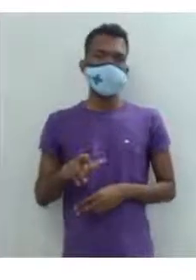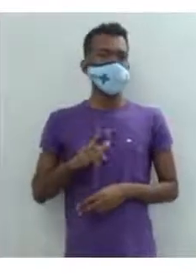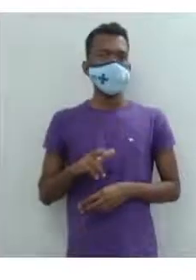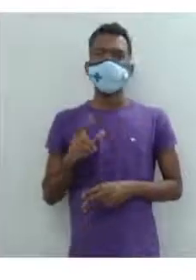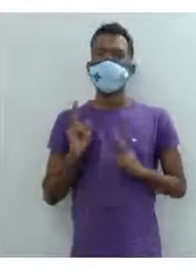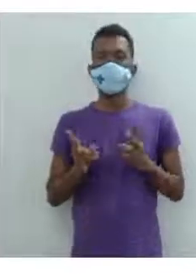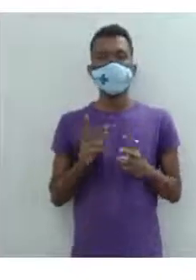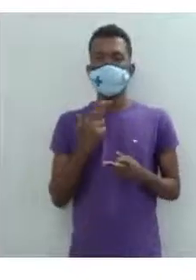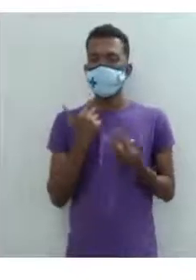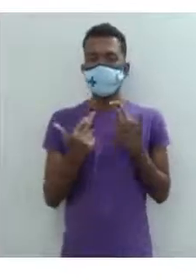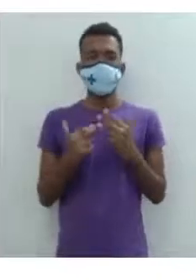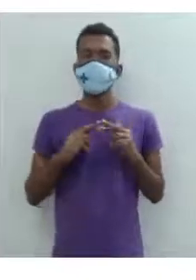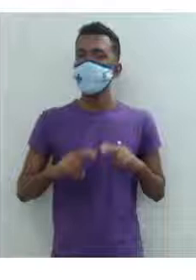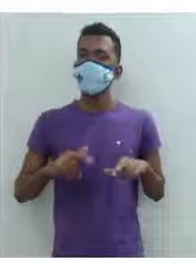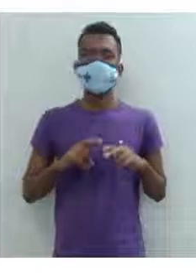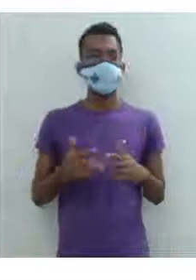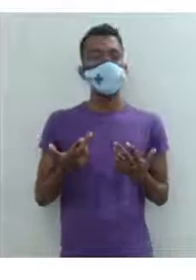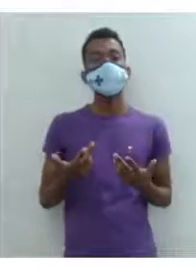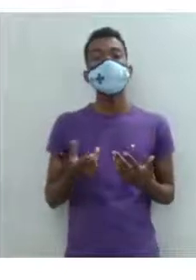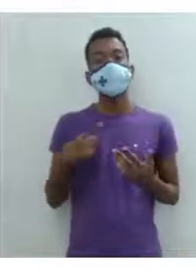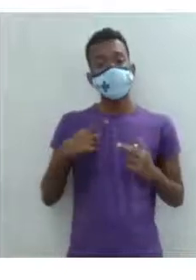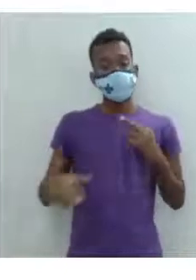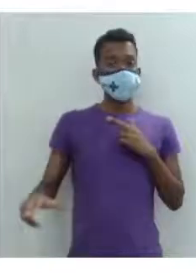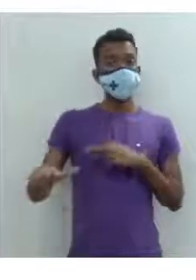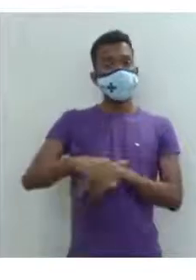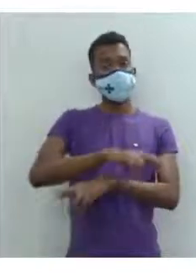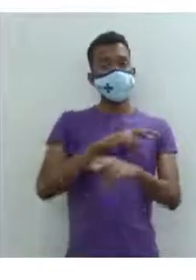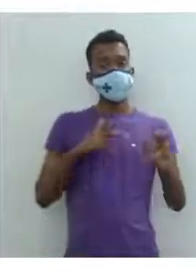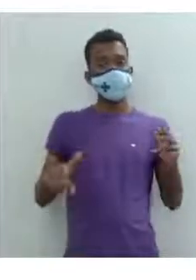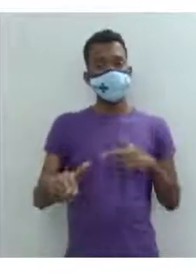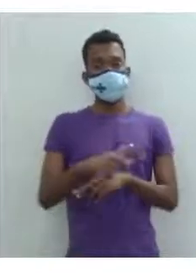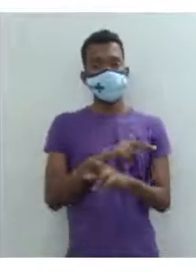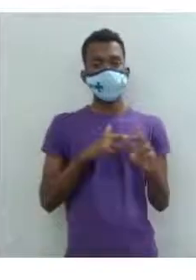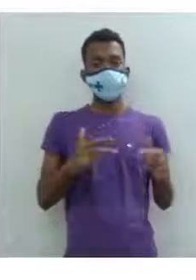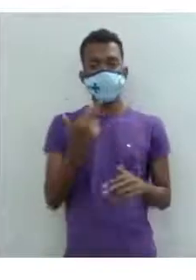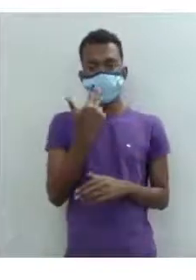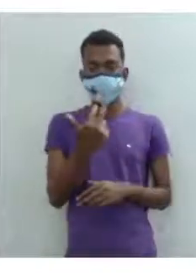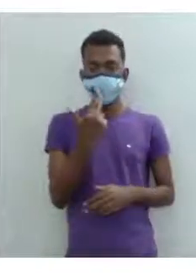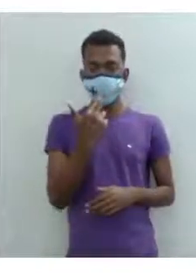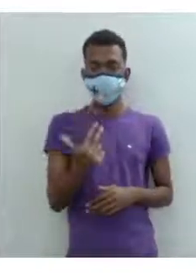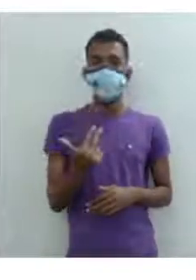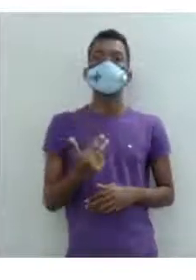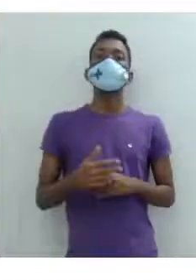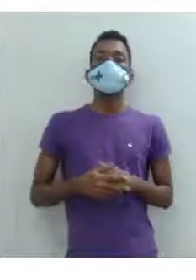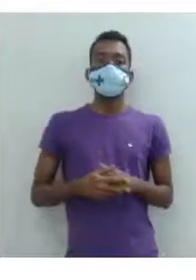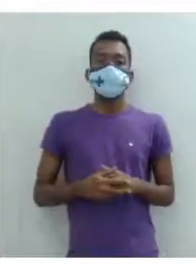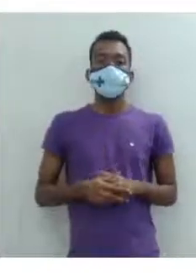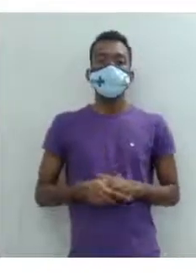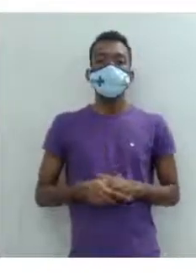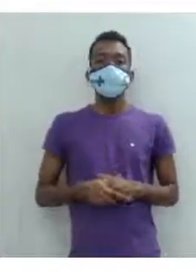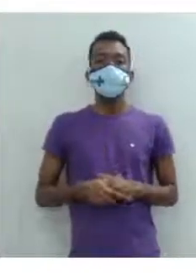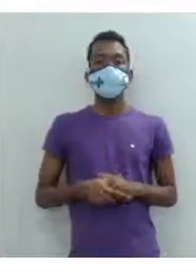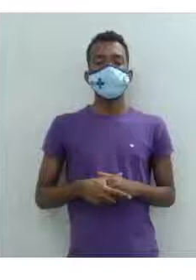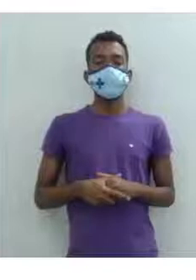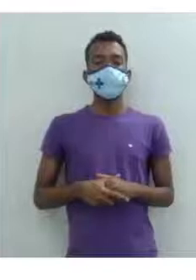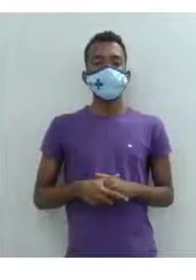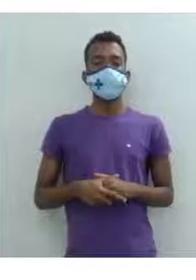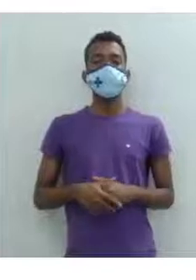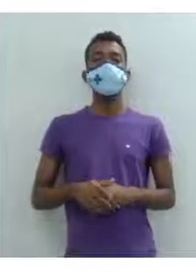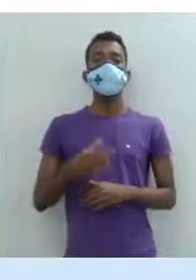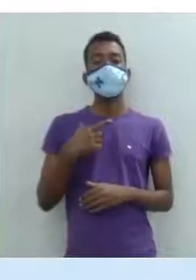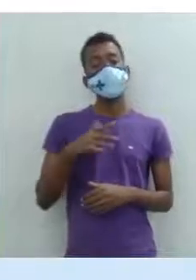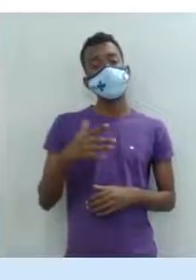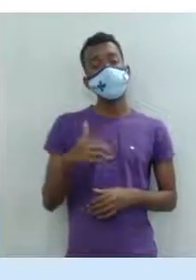falam a mesma língua. Né? Há uma diversidade linguística, né? Então, há uma estimativa